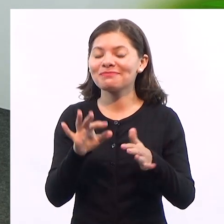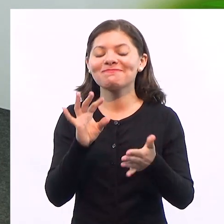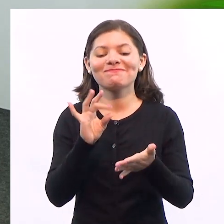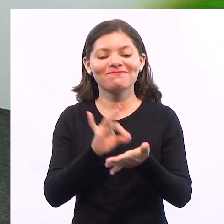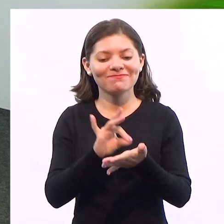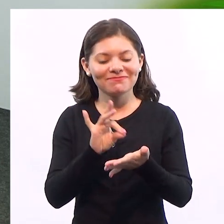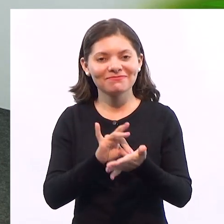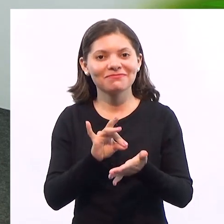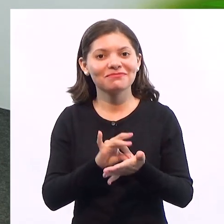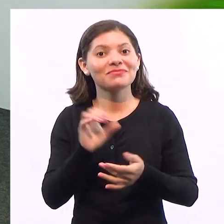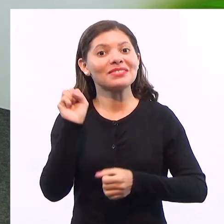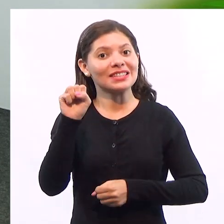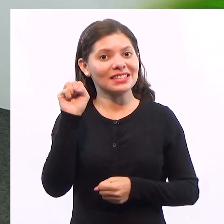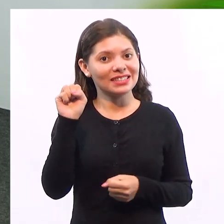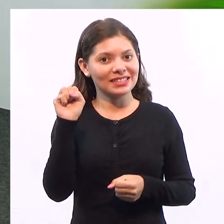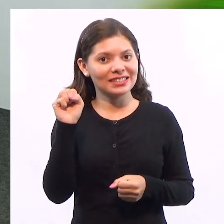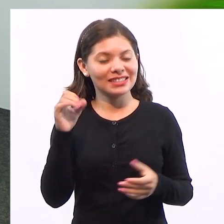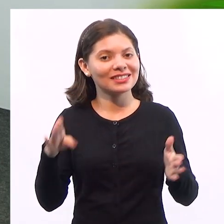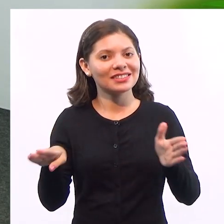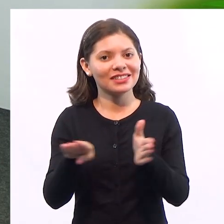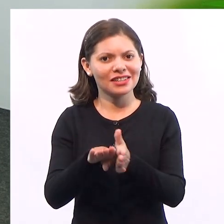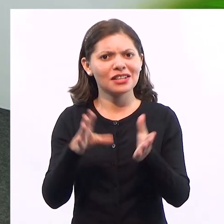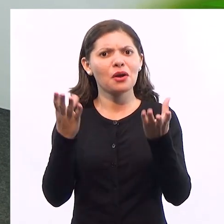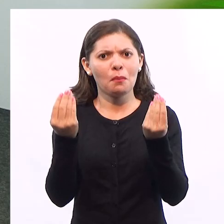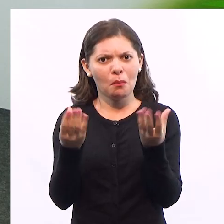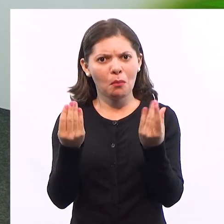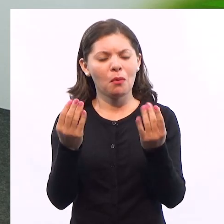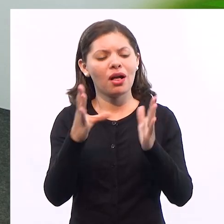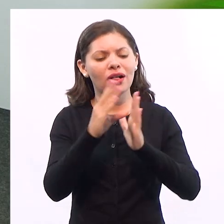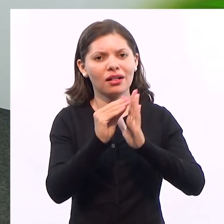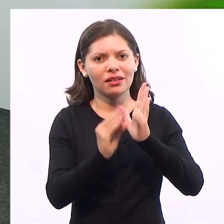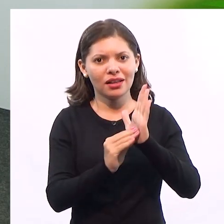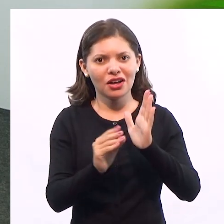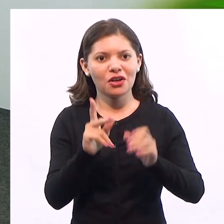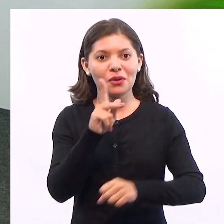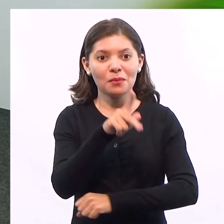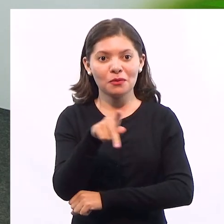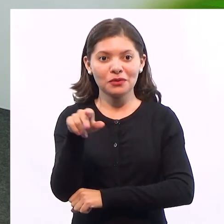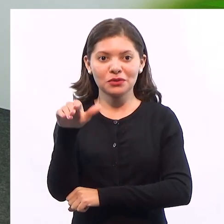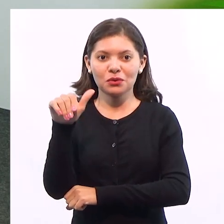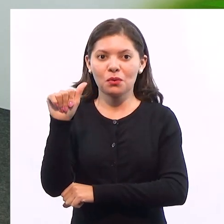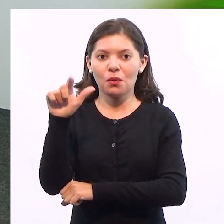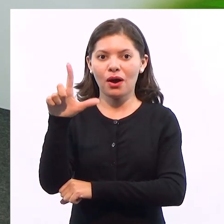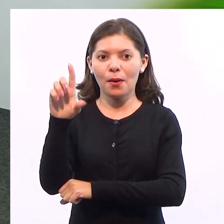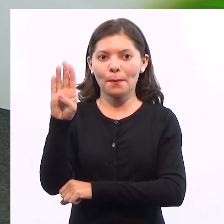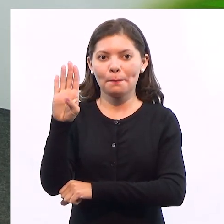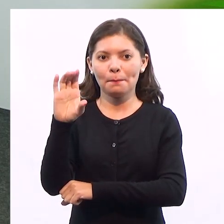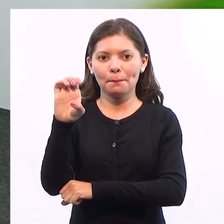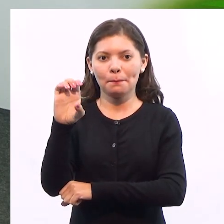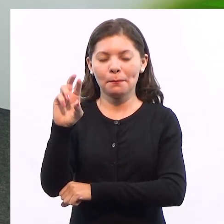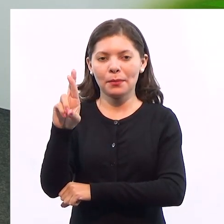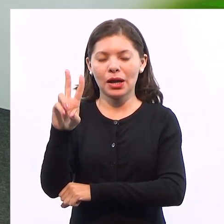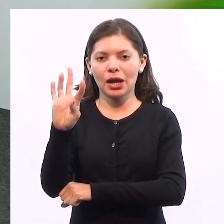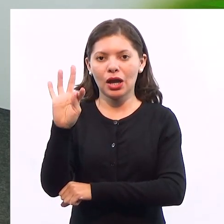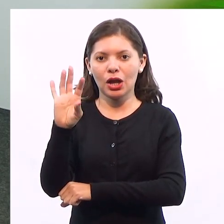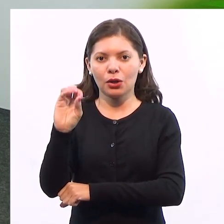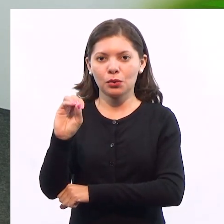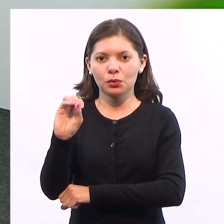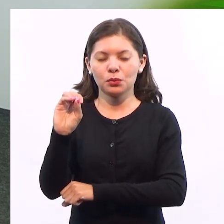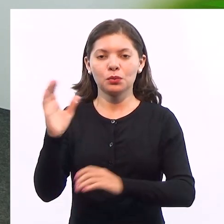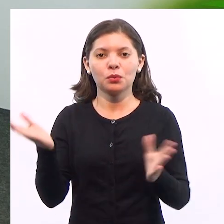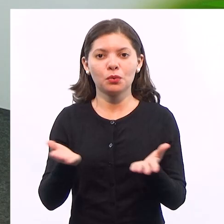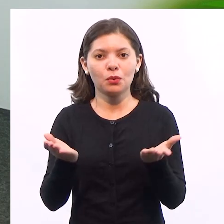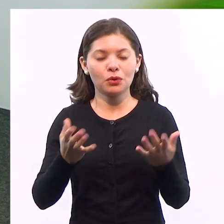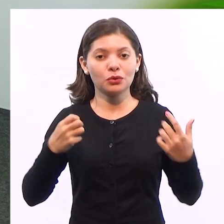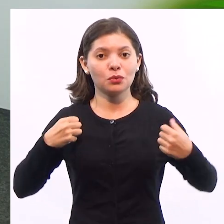verdade? É isso mesmo, estamos chegando, mas ainda tem muito conteúdo para passar. Ao professor Alberto Viana, estou aqui hoje vestindo aí um